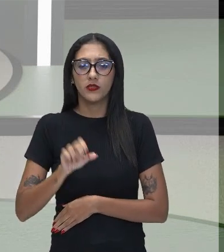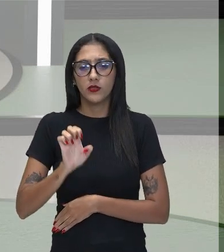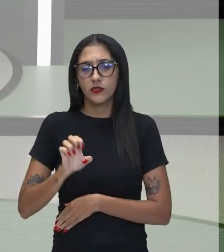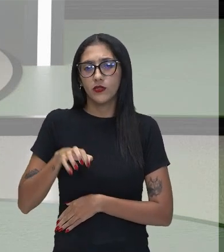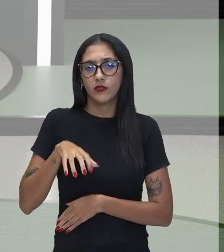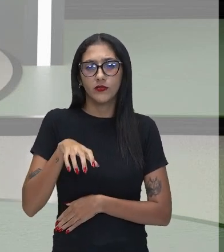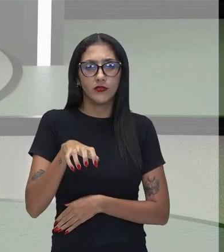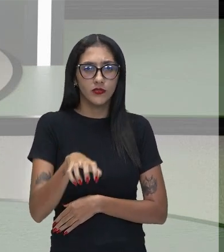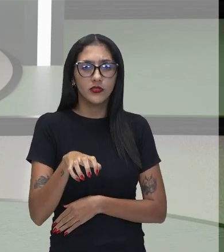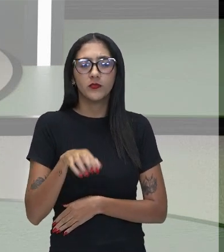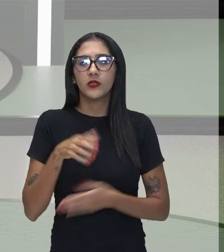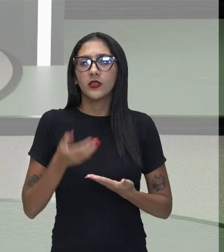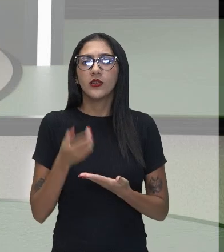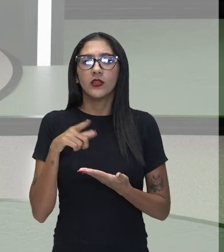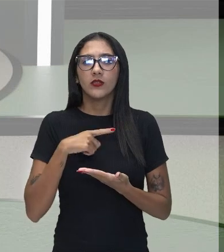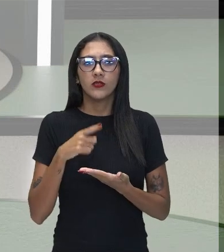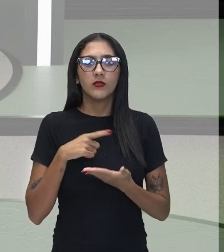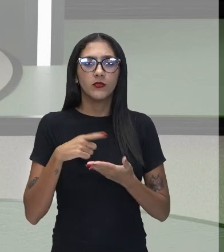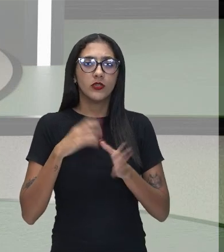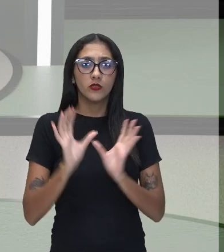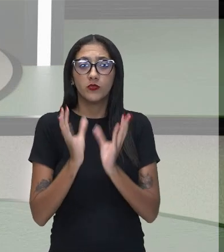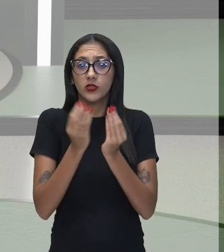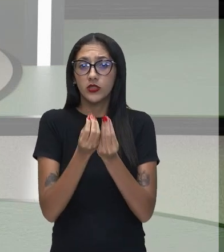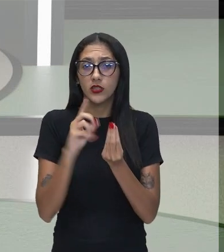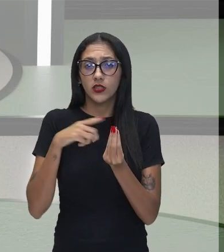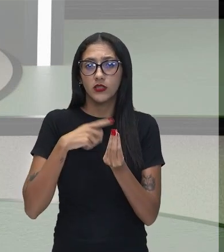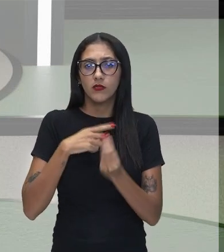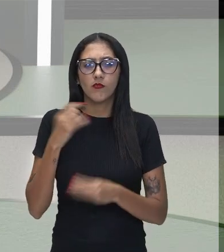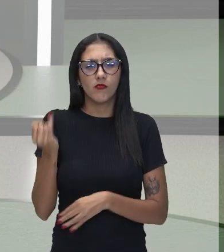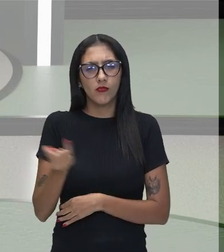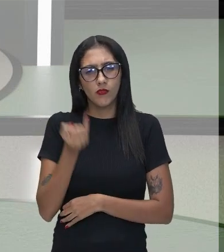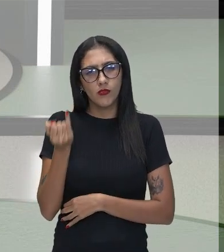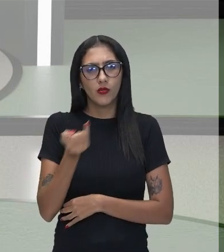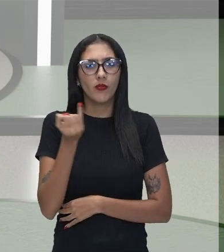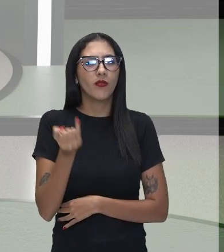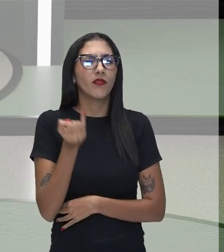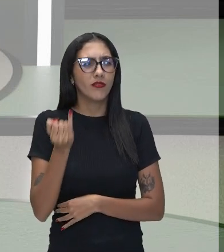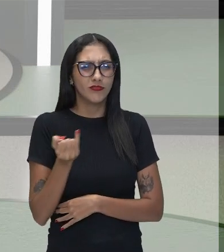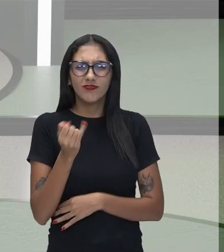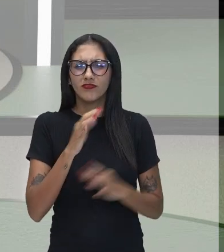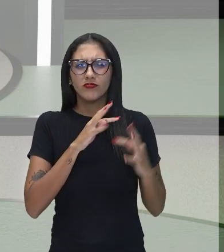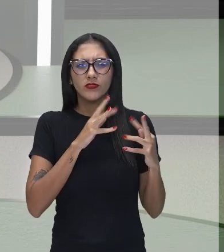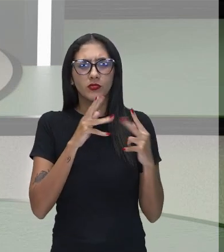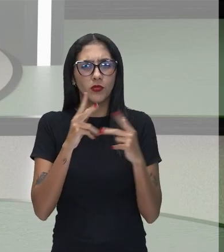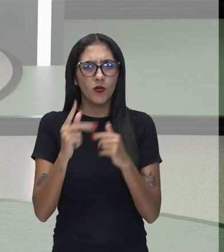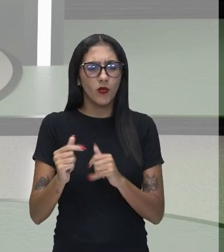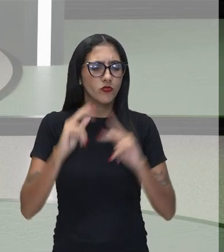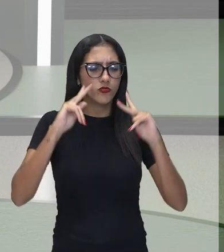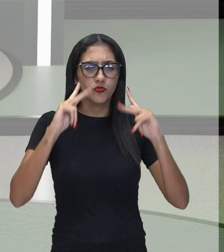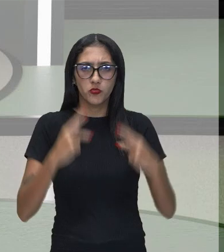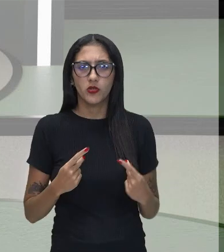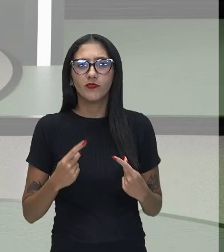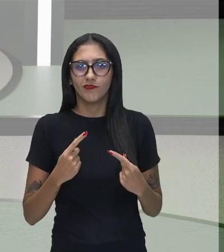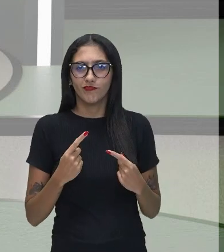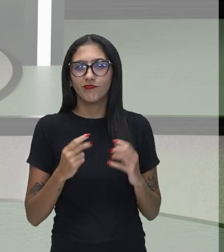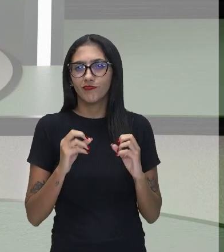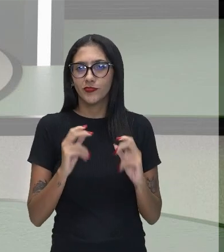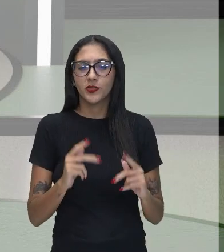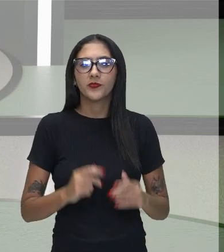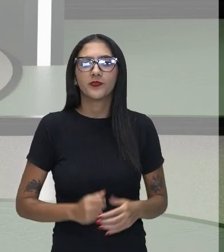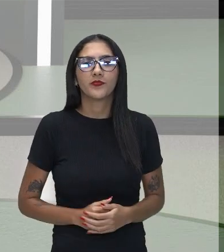dos compostos nitrogenados, ela é uma função muito importante para todos os seres vivos. Já